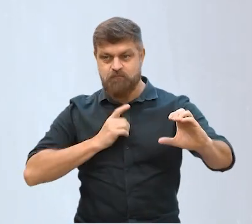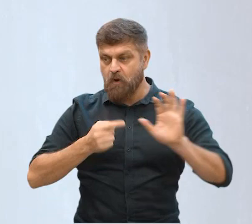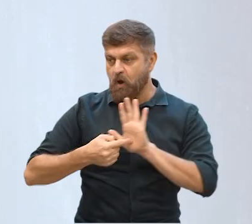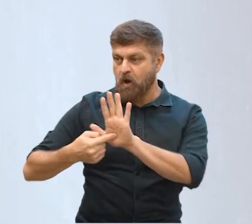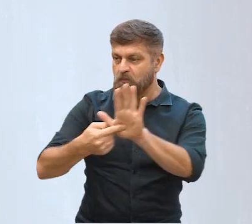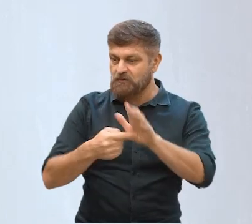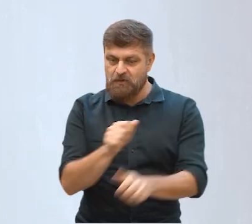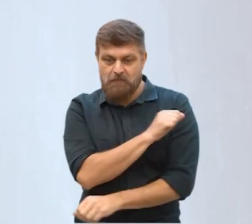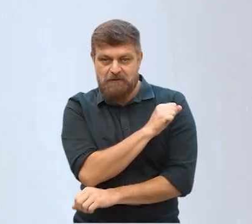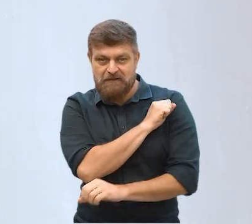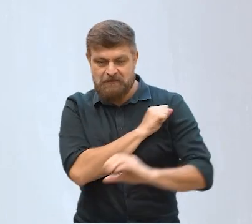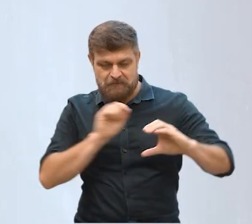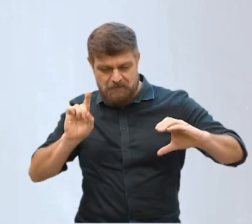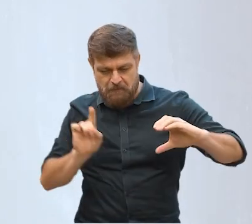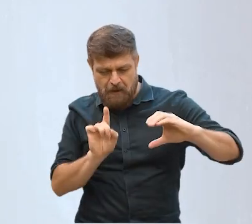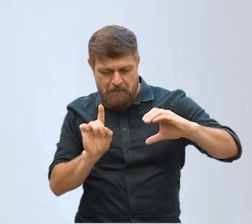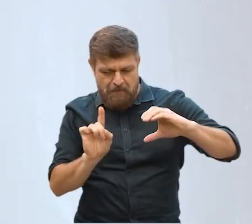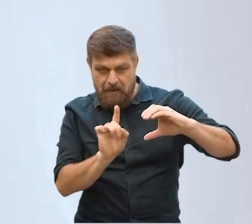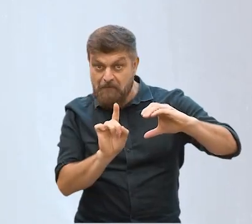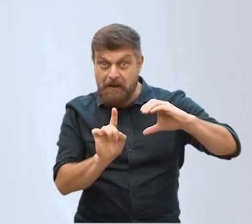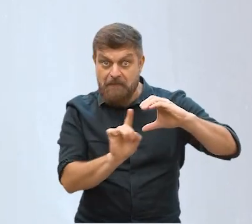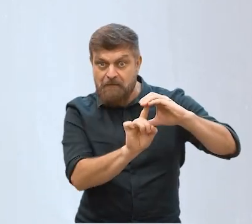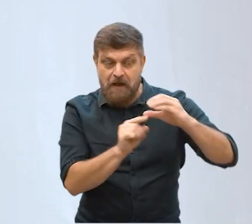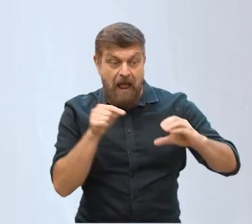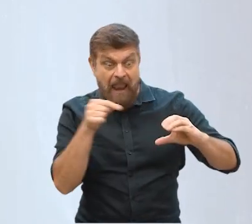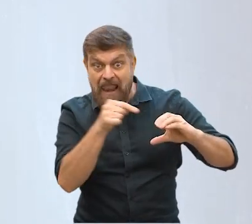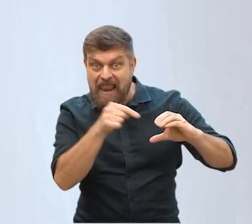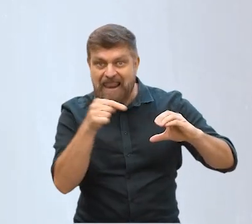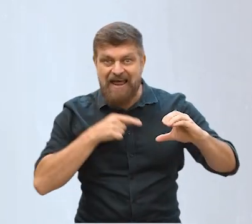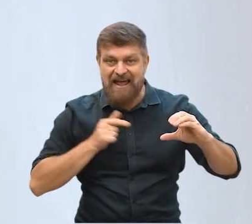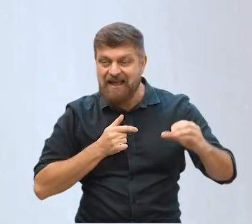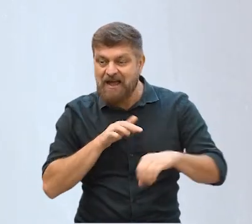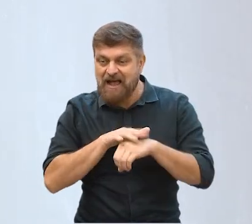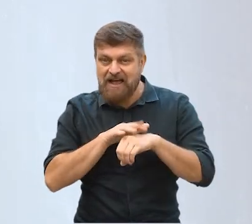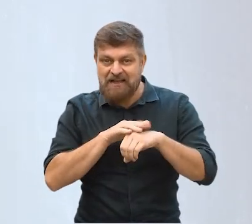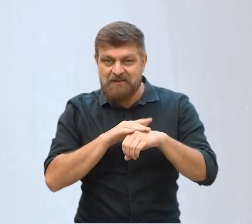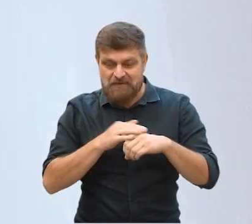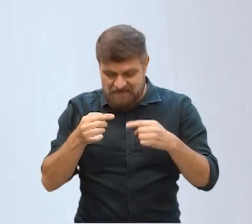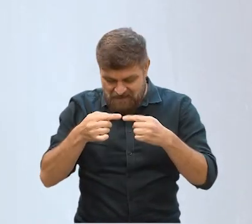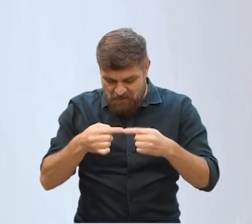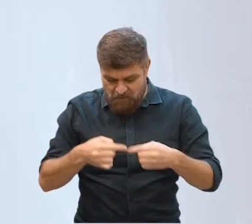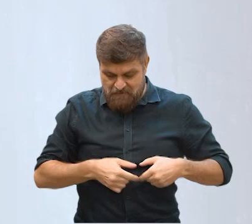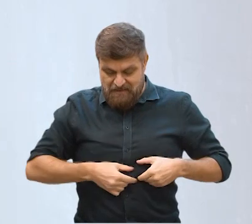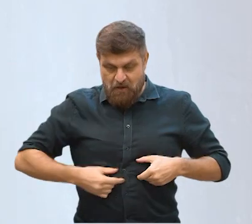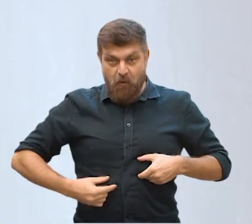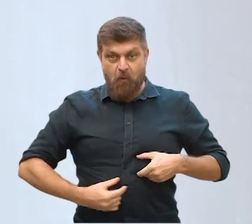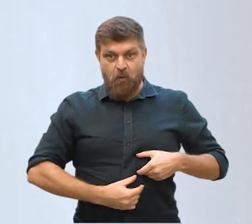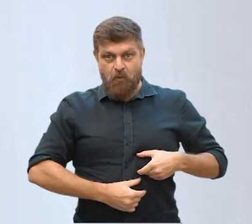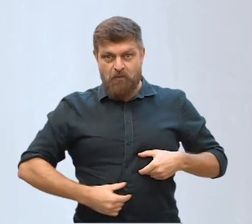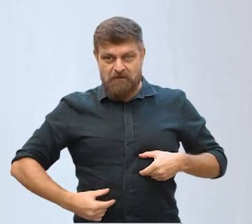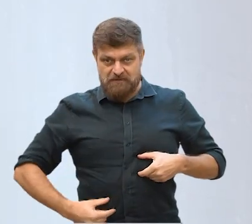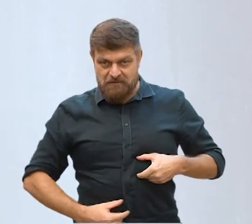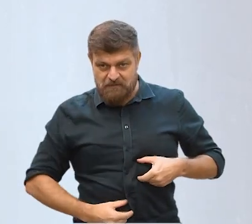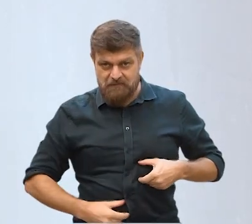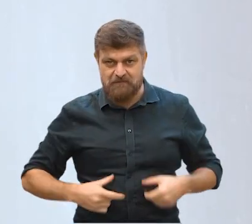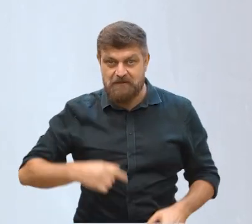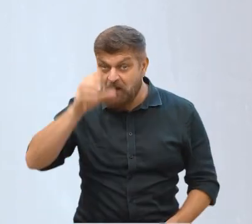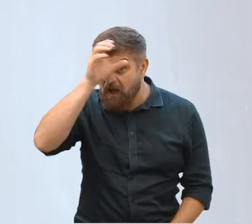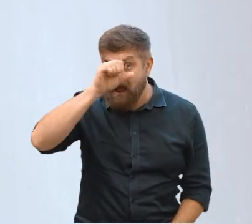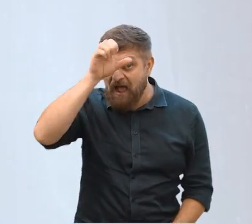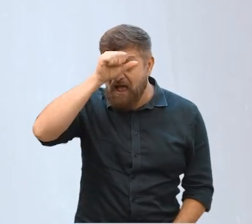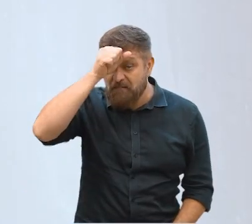para visitantes, como funciona, quais são as doenças relacionadas a este órgão do corpo humano.